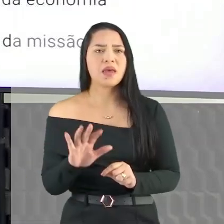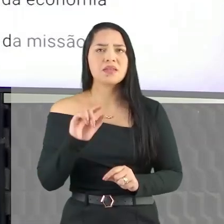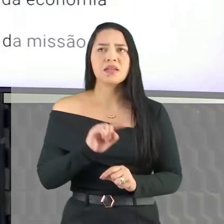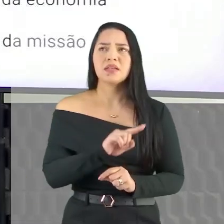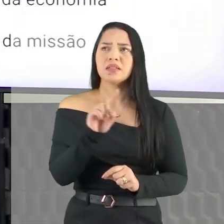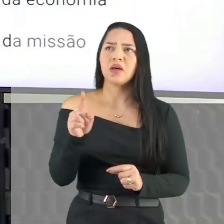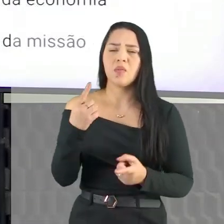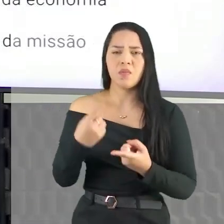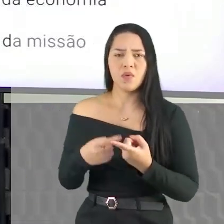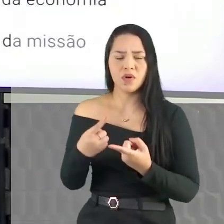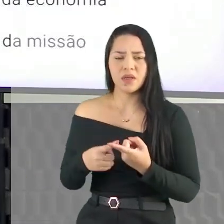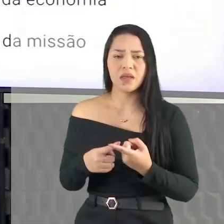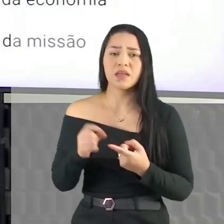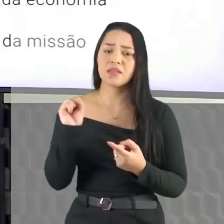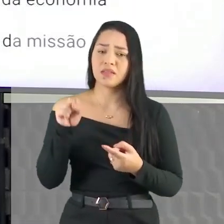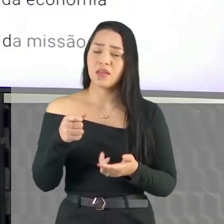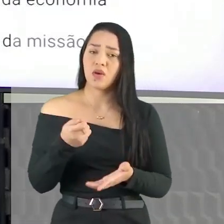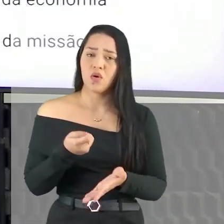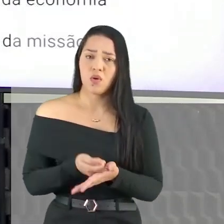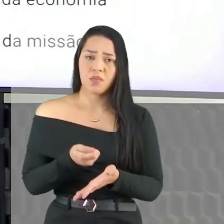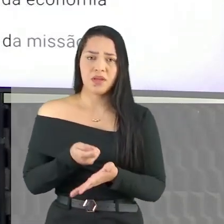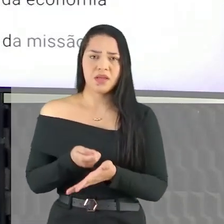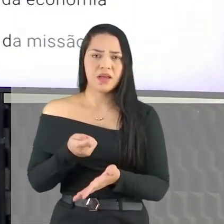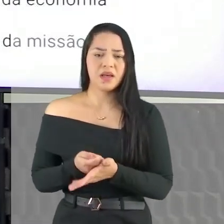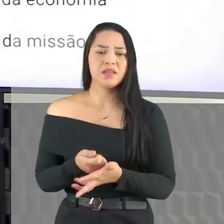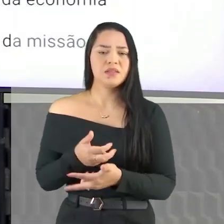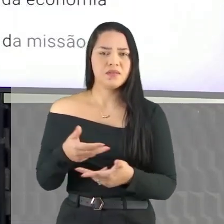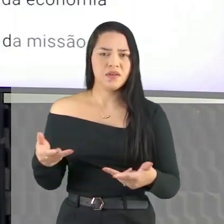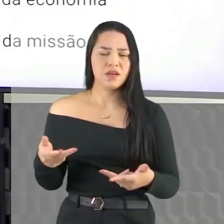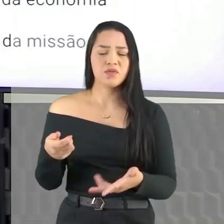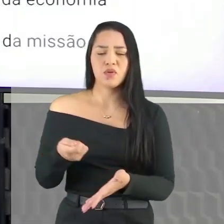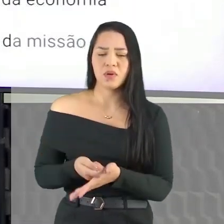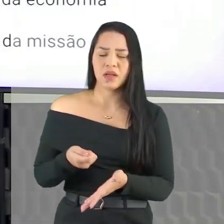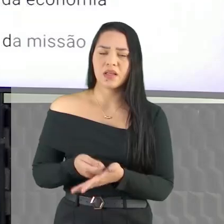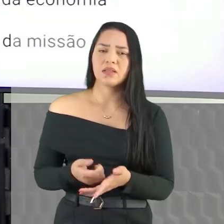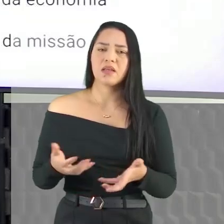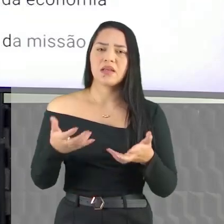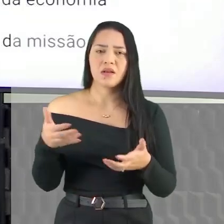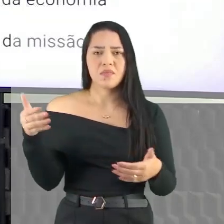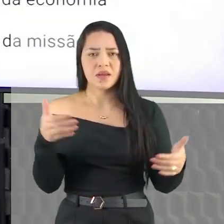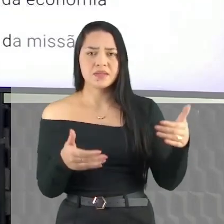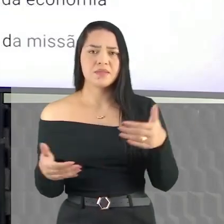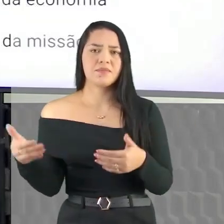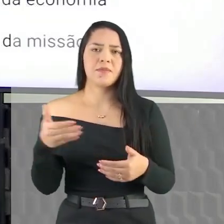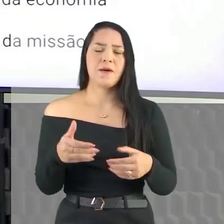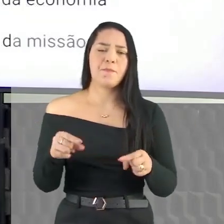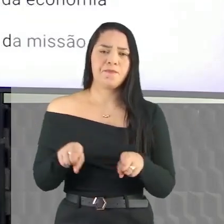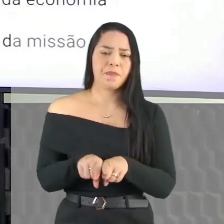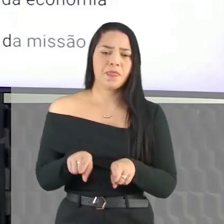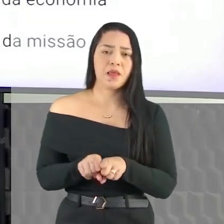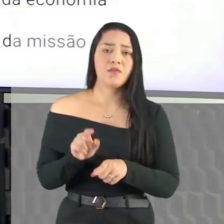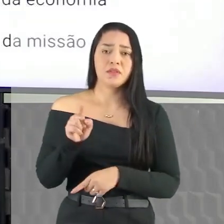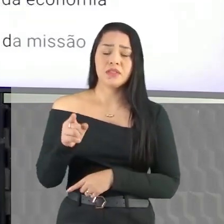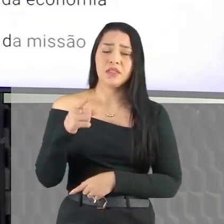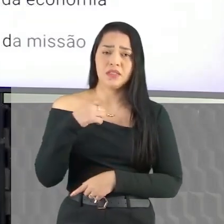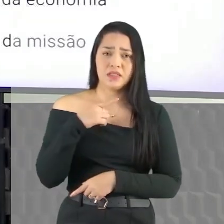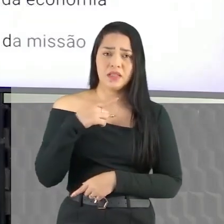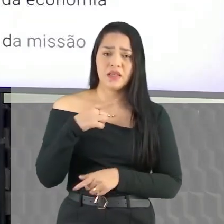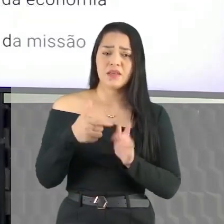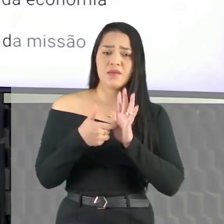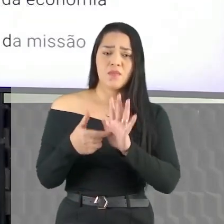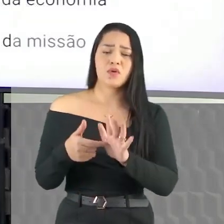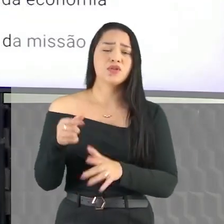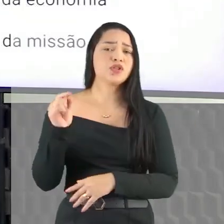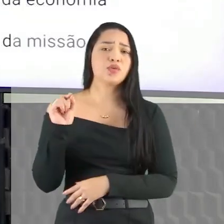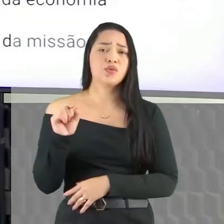no sentido porque, claro, elas eram obrigadas, muitos foram obrigados a participar, Inclusive, na Segunda Guerra Mundial, você tem uma cena icônica que